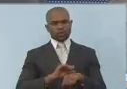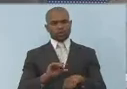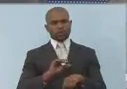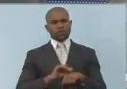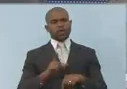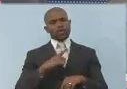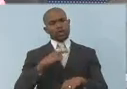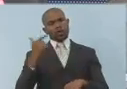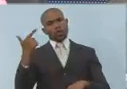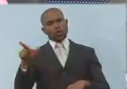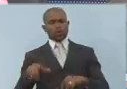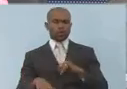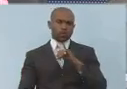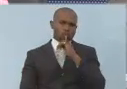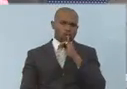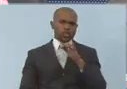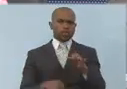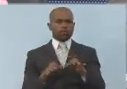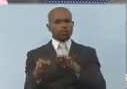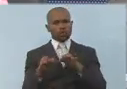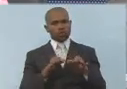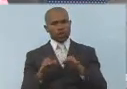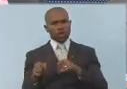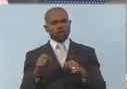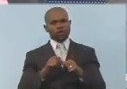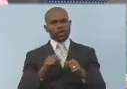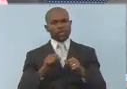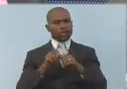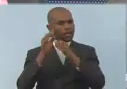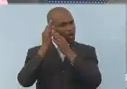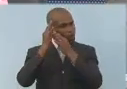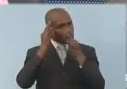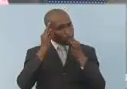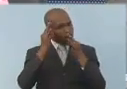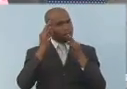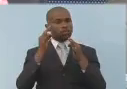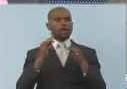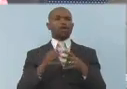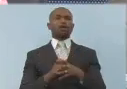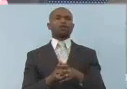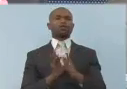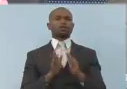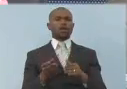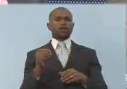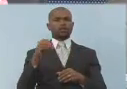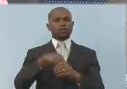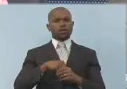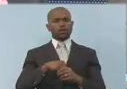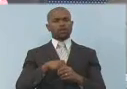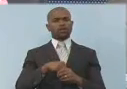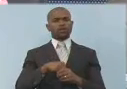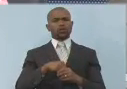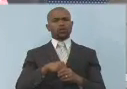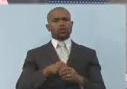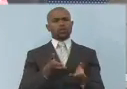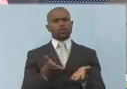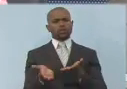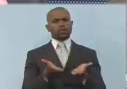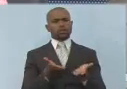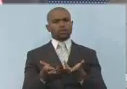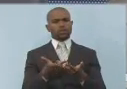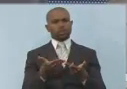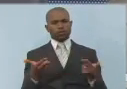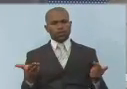Tem outras, por exemplo, projeto de realização do call center, ele está previsto aqui entre serviços, né?